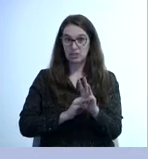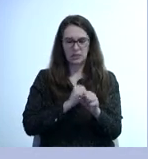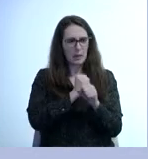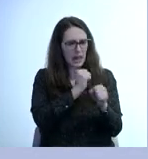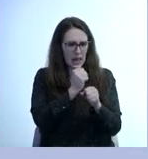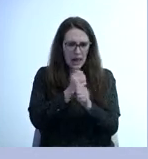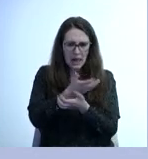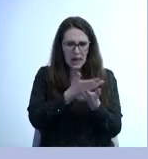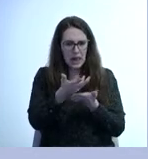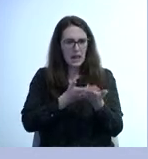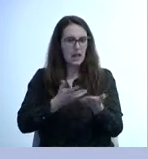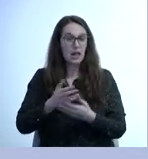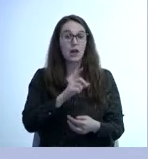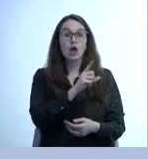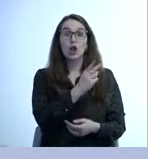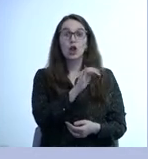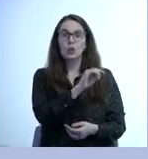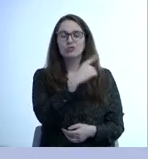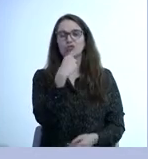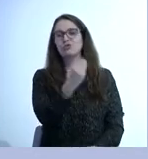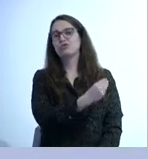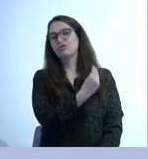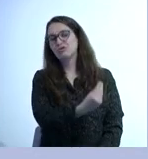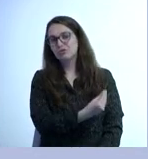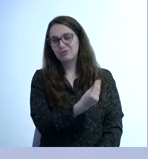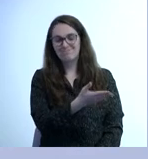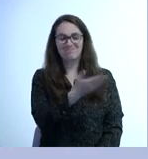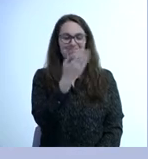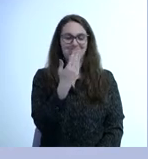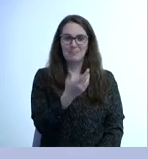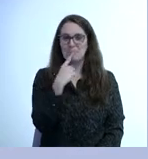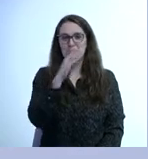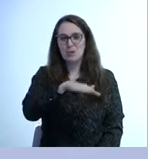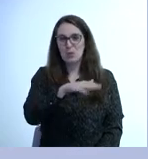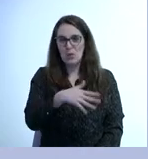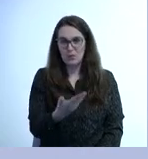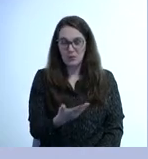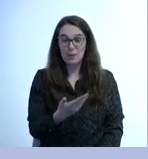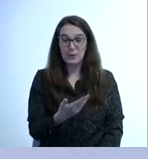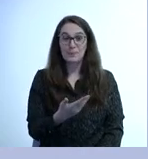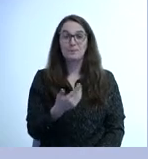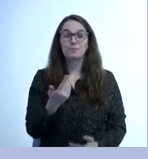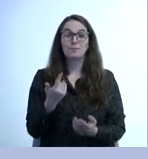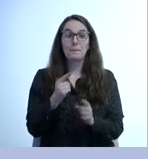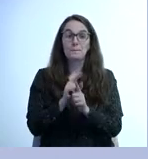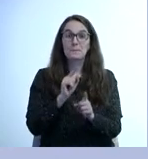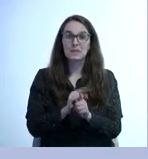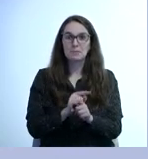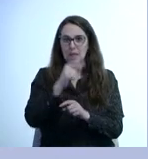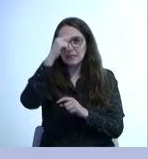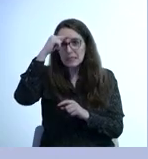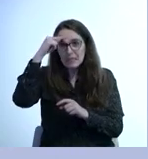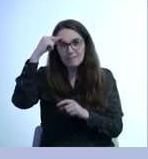João Luís era claramente o miúdo, na altura, o mais novo, e estava